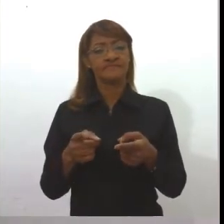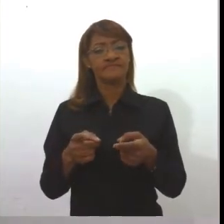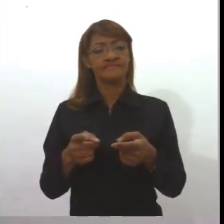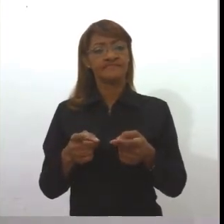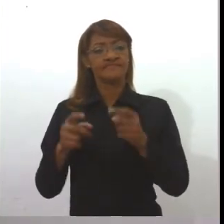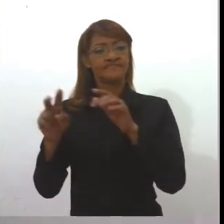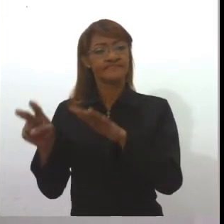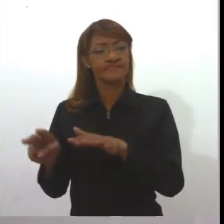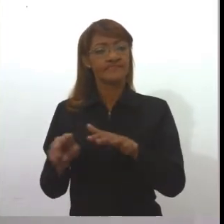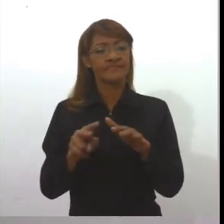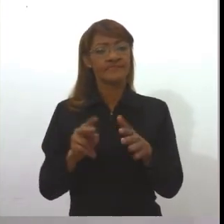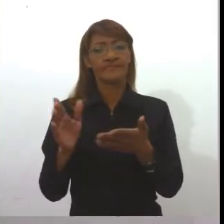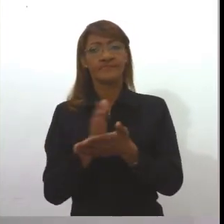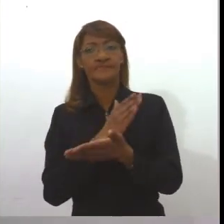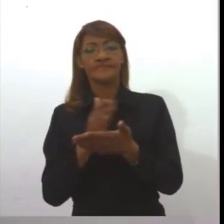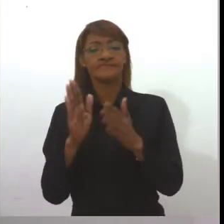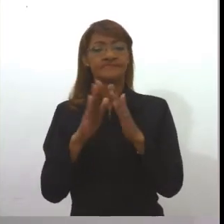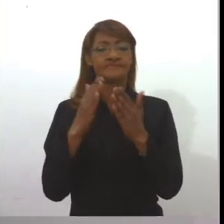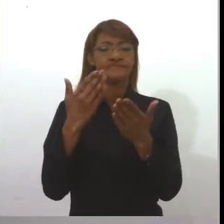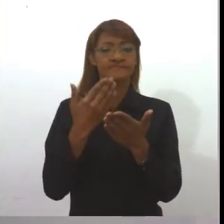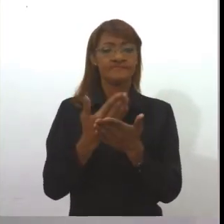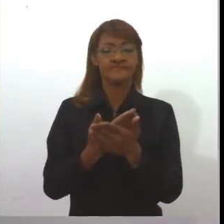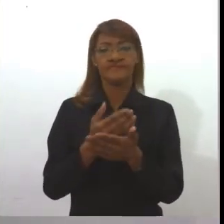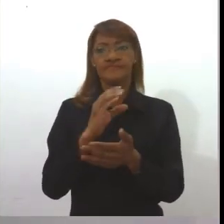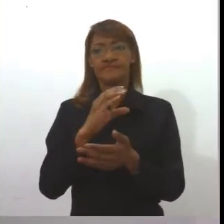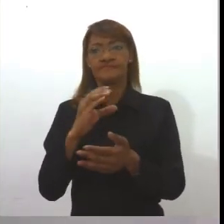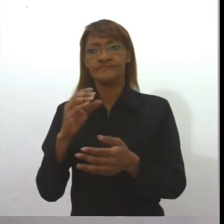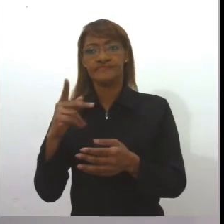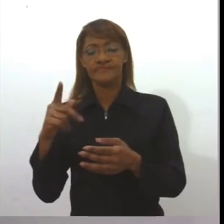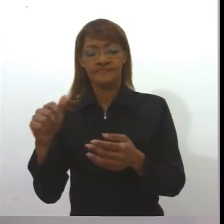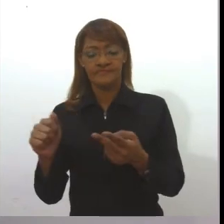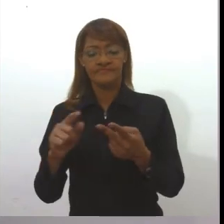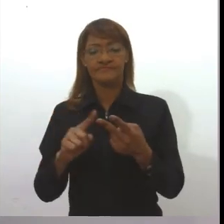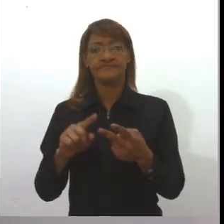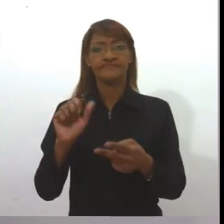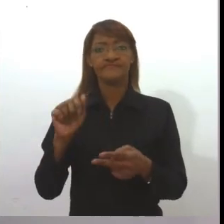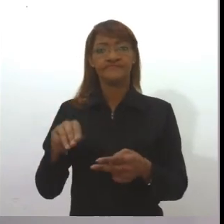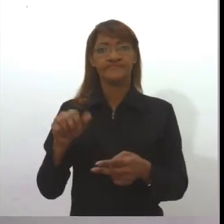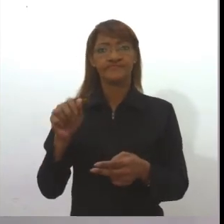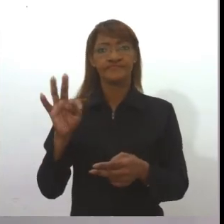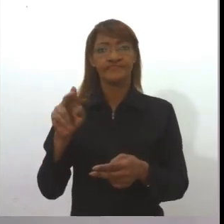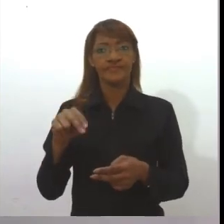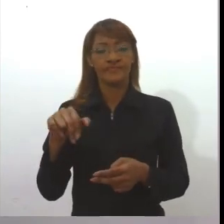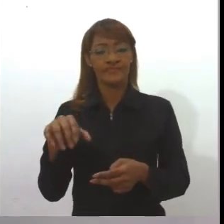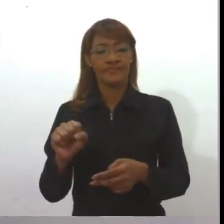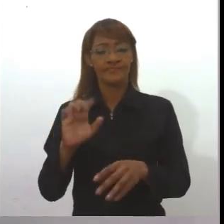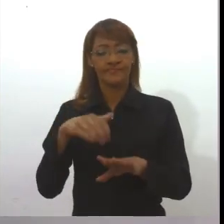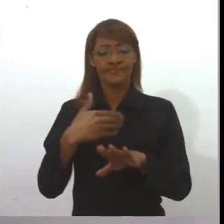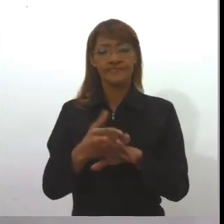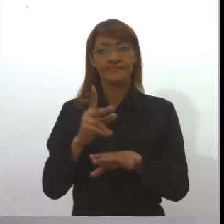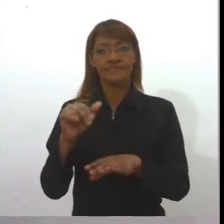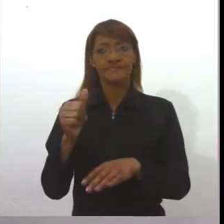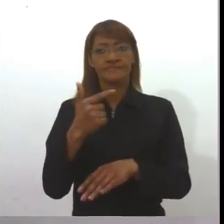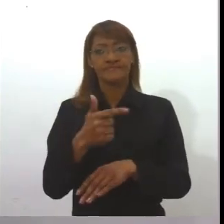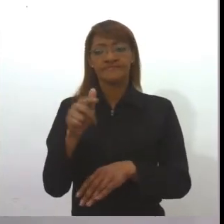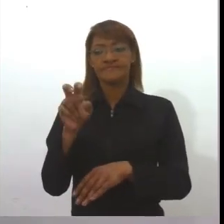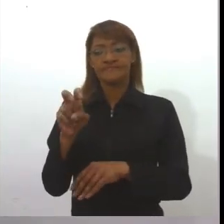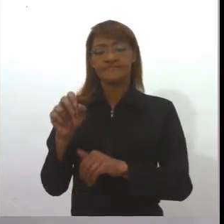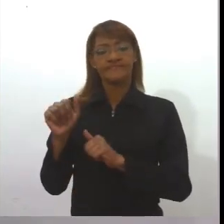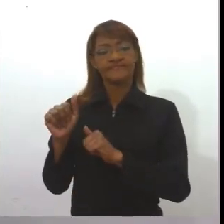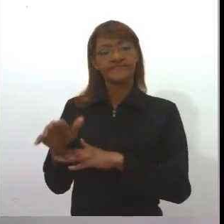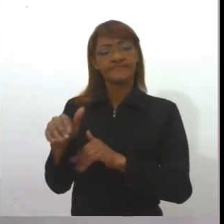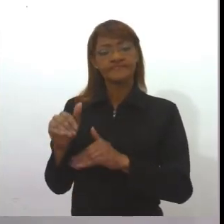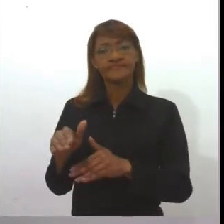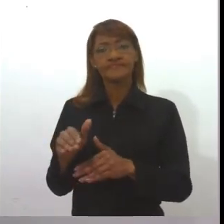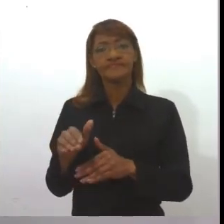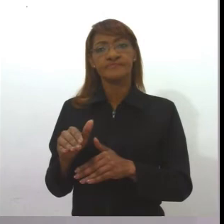em duas escolas, que é o Colégio CCPA e o Colégio Amadeus, e elas vão até o dia 25 de setembro, quando os alunos apresentarão os resultados dos seus